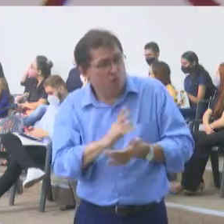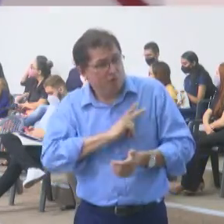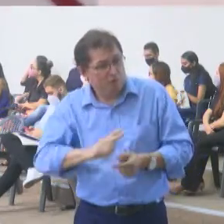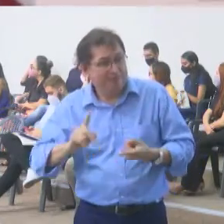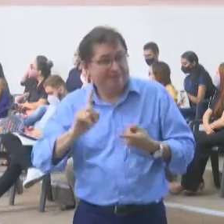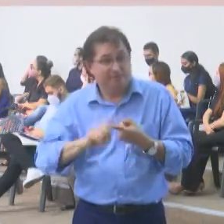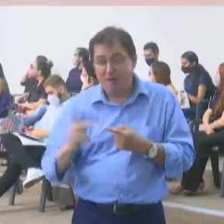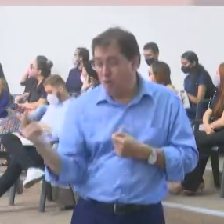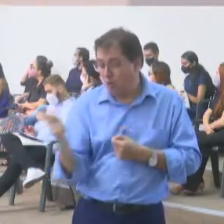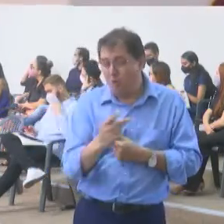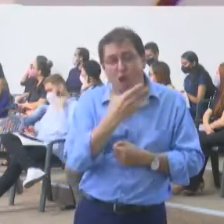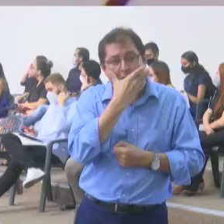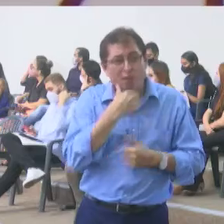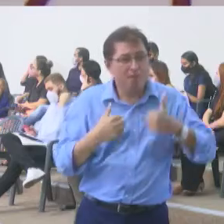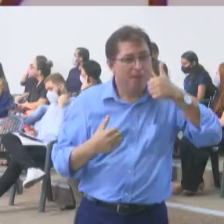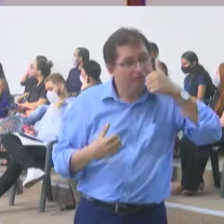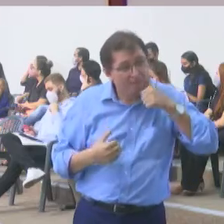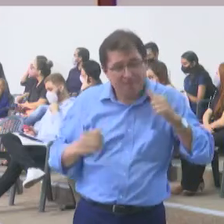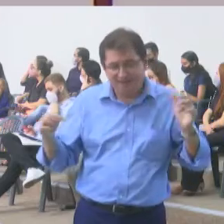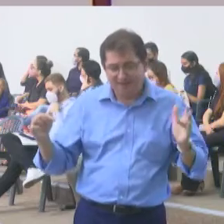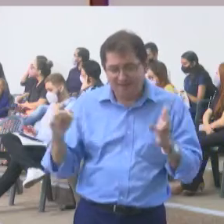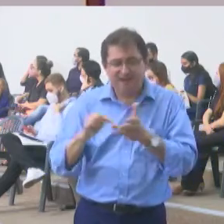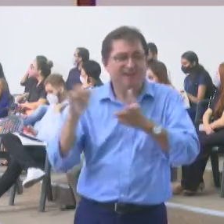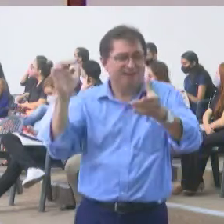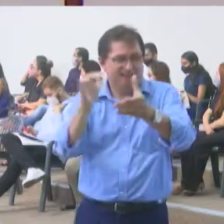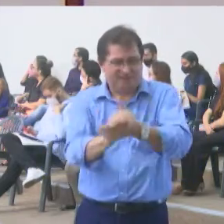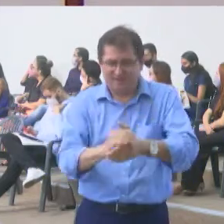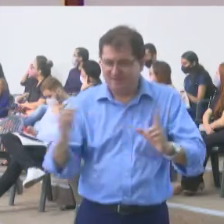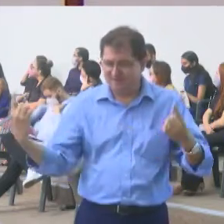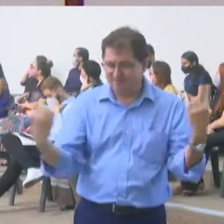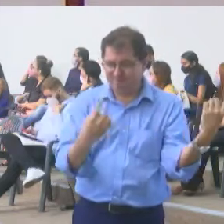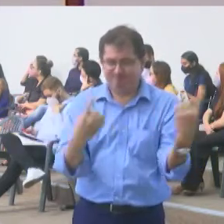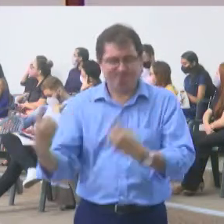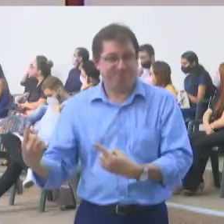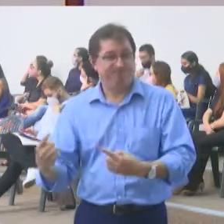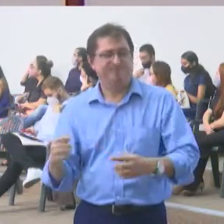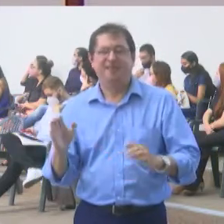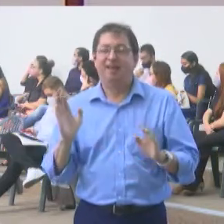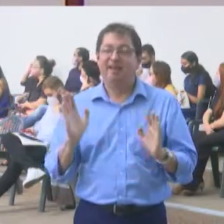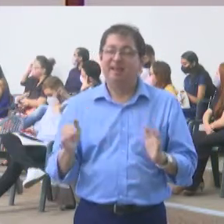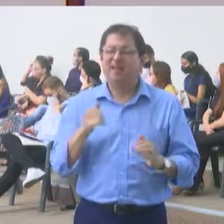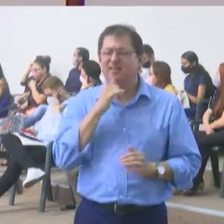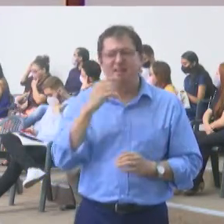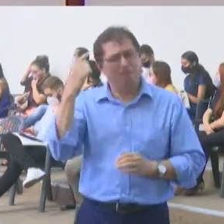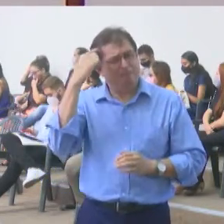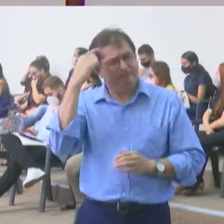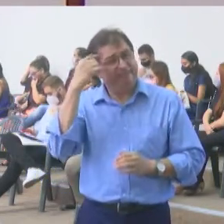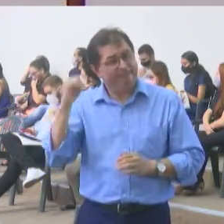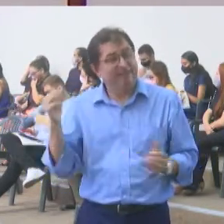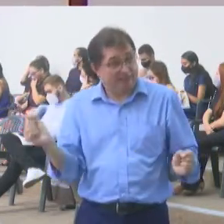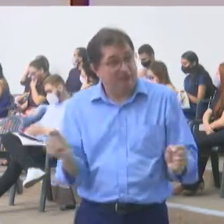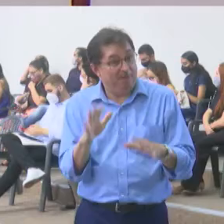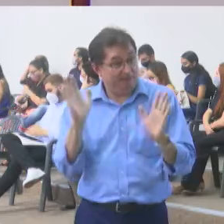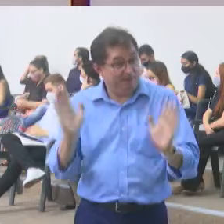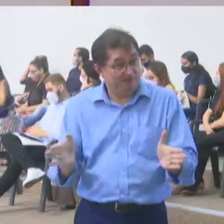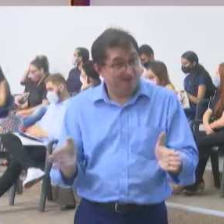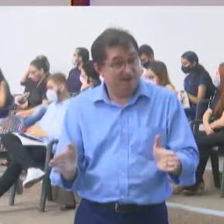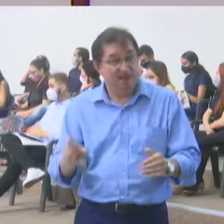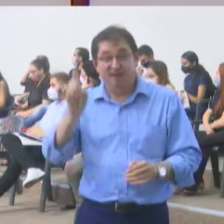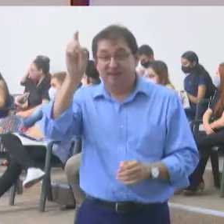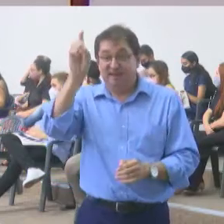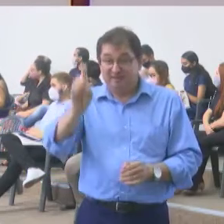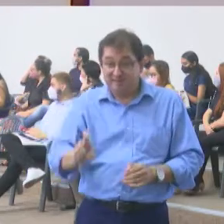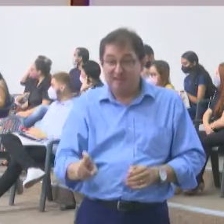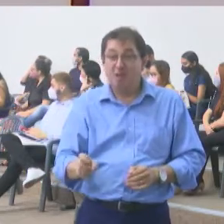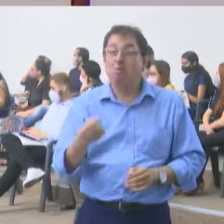Boaz, mas como tudo na Bíblia e tudo nessa história, já estaria de bom tamanho se terminasse aqui, mas nós servimos um Deus